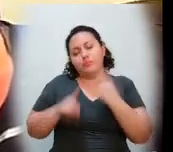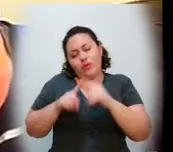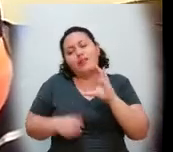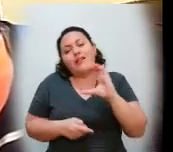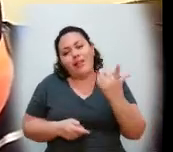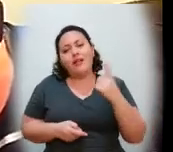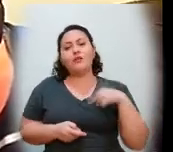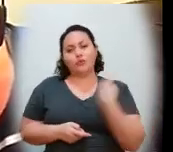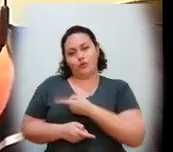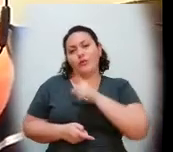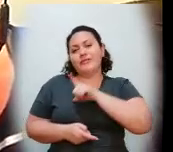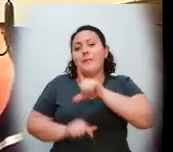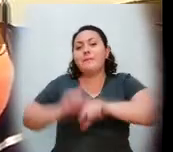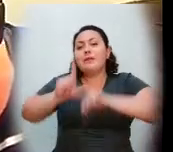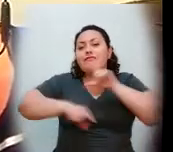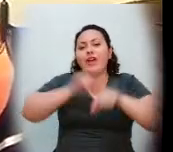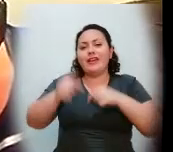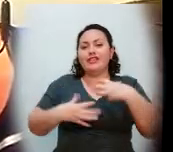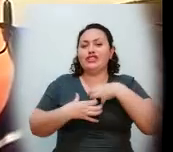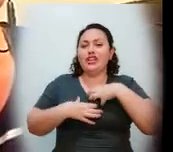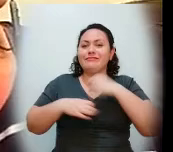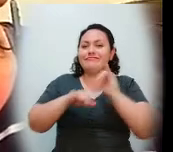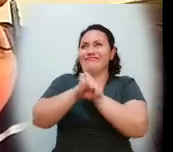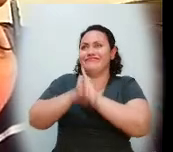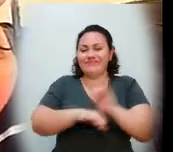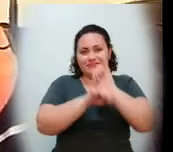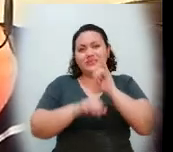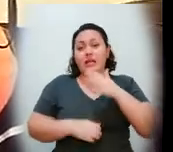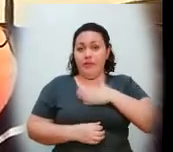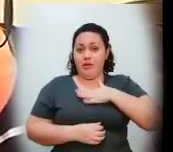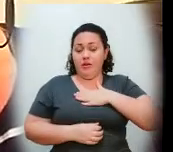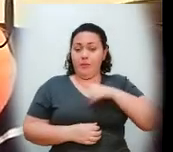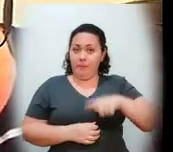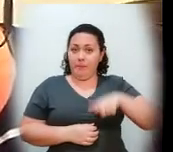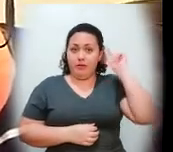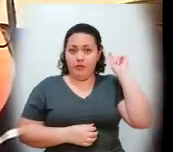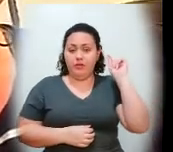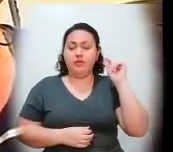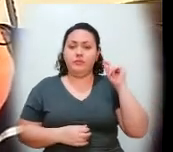a gente tem as nossas preferências, né, Ana? Então, eu